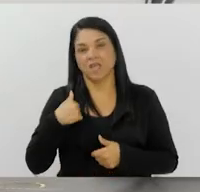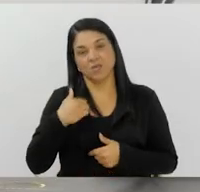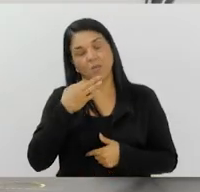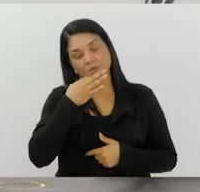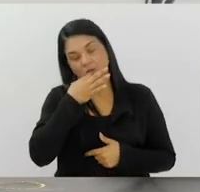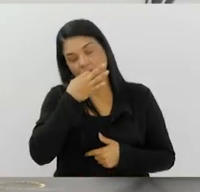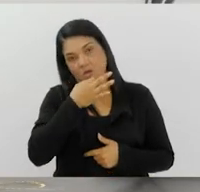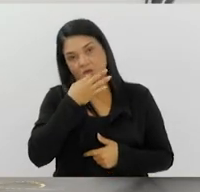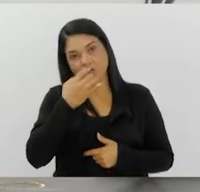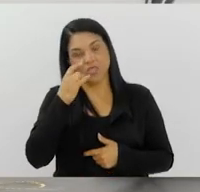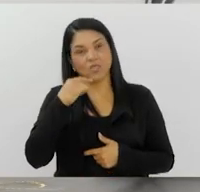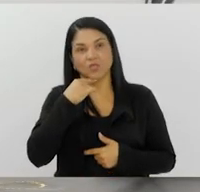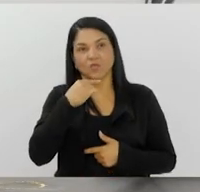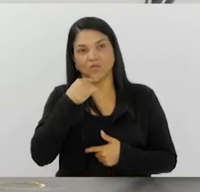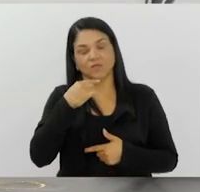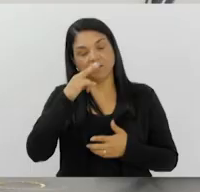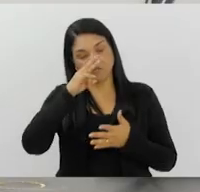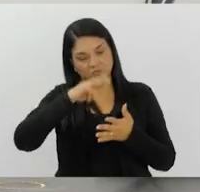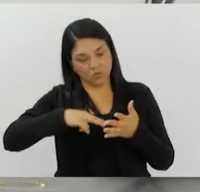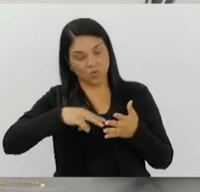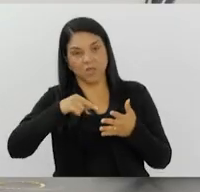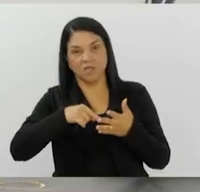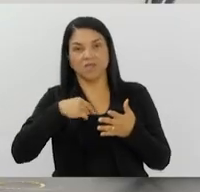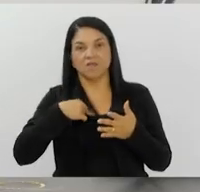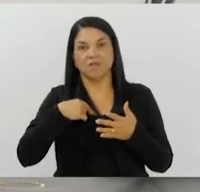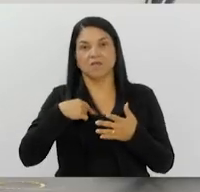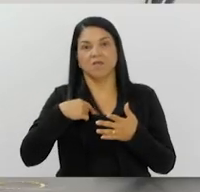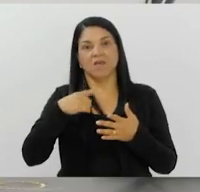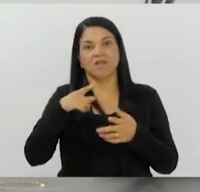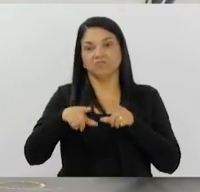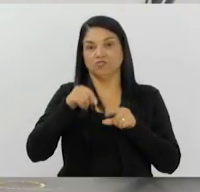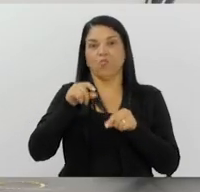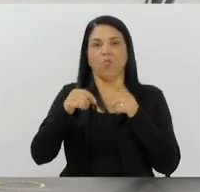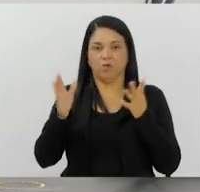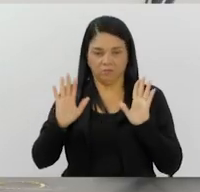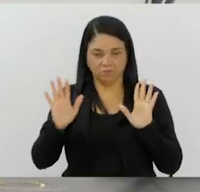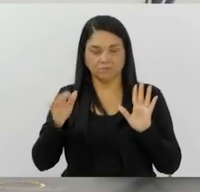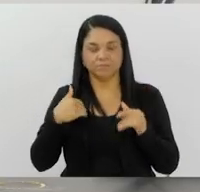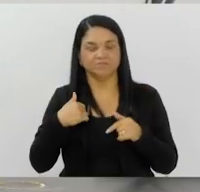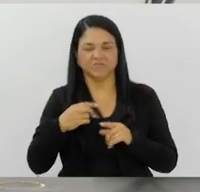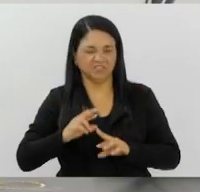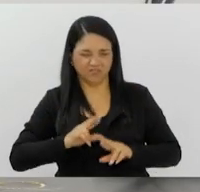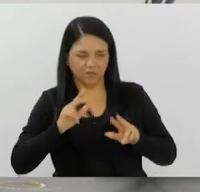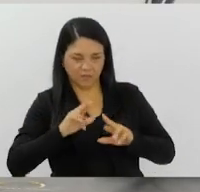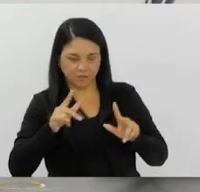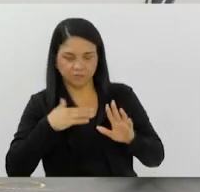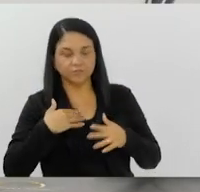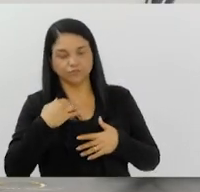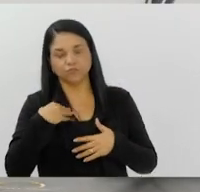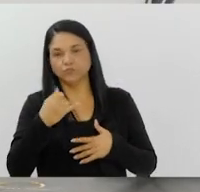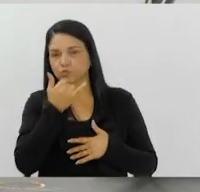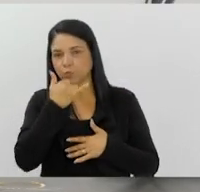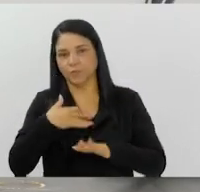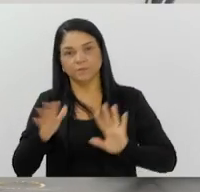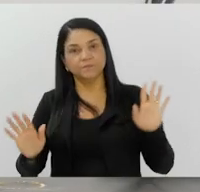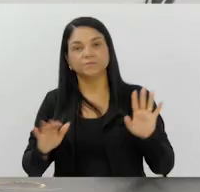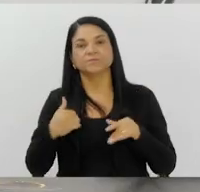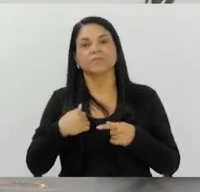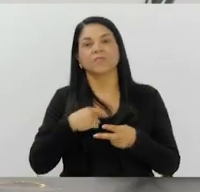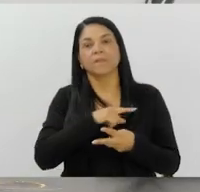era na minha na minha leitura achei que F facultativo exatamente não é não ah uma outra coisa que eu tava pensando aqui